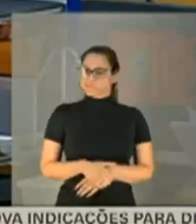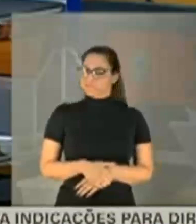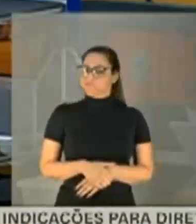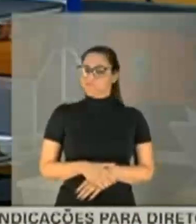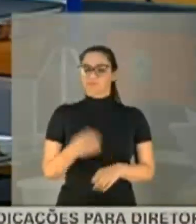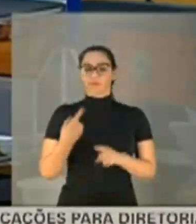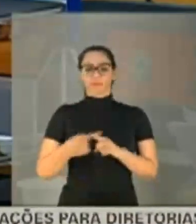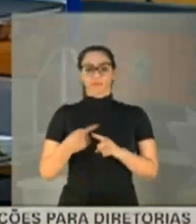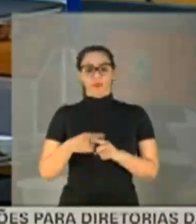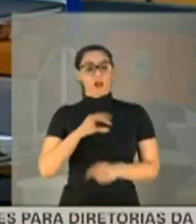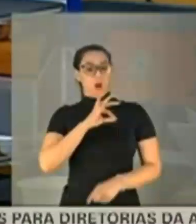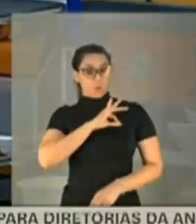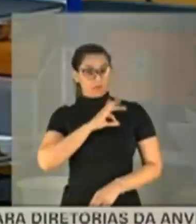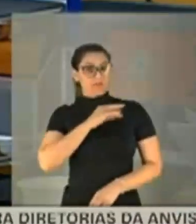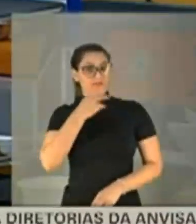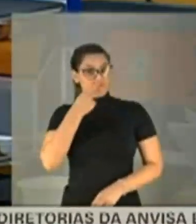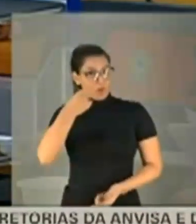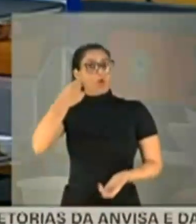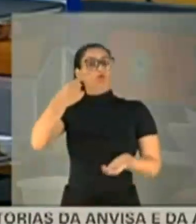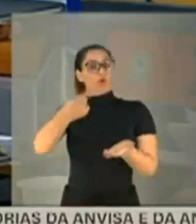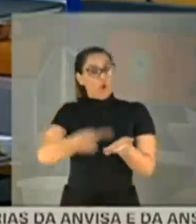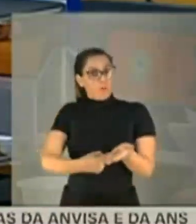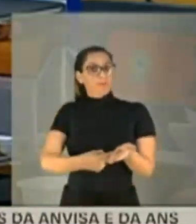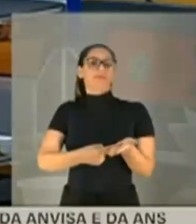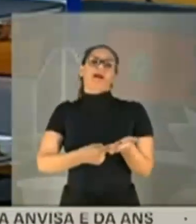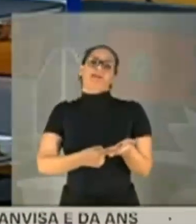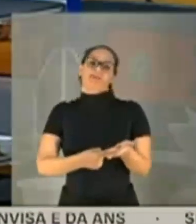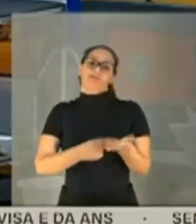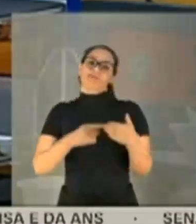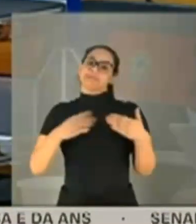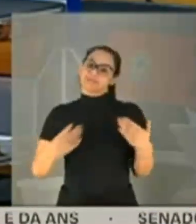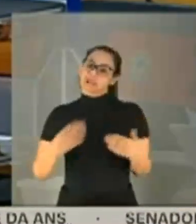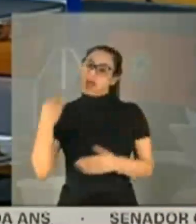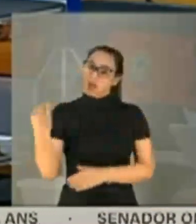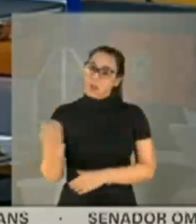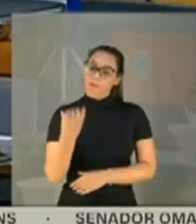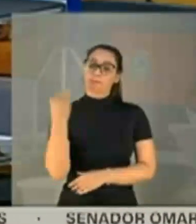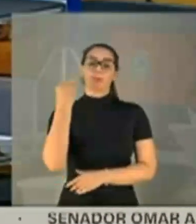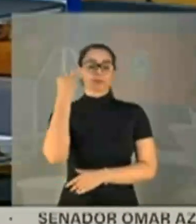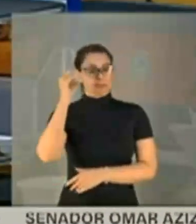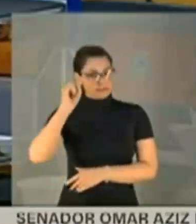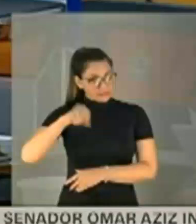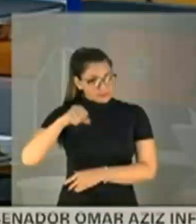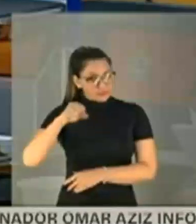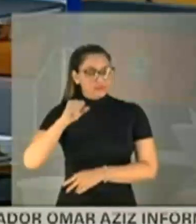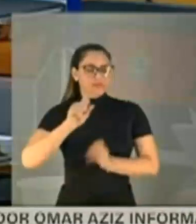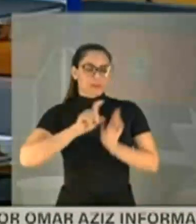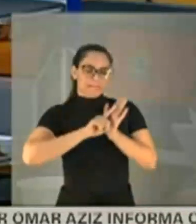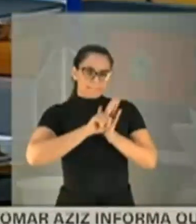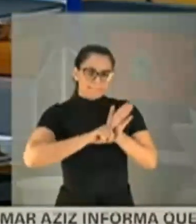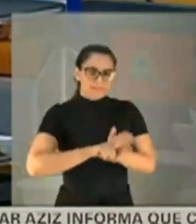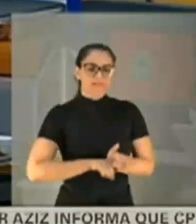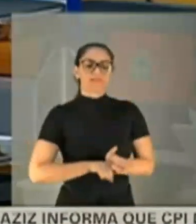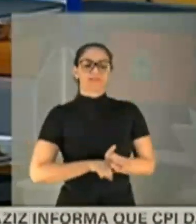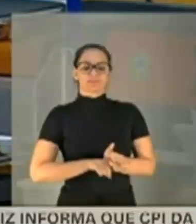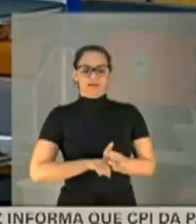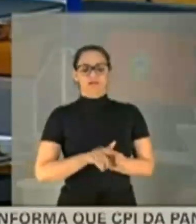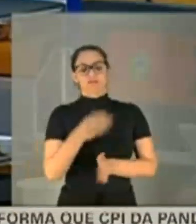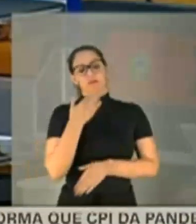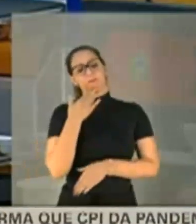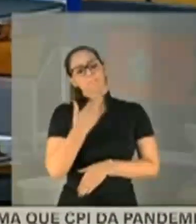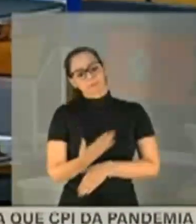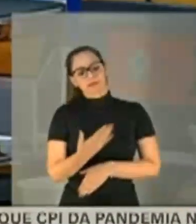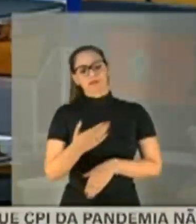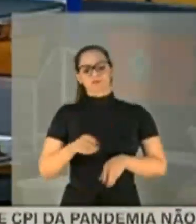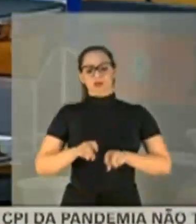o cabo disse que foi marcado. Então é importante se fazer essa acareação, e eu peço à